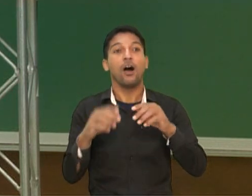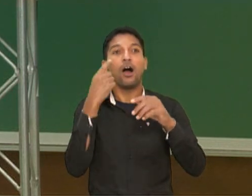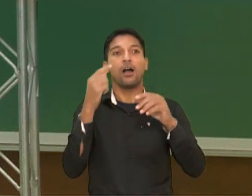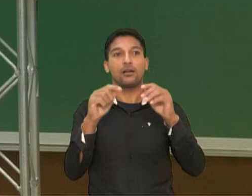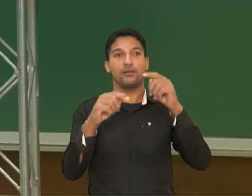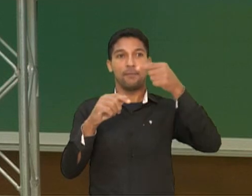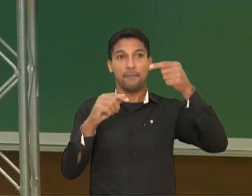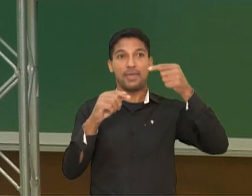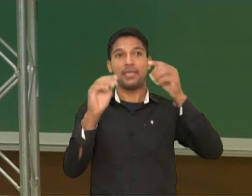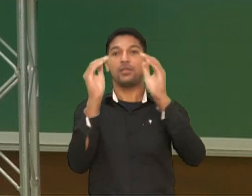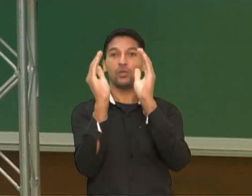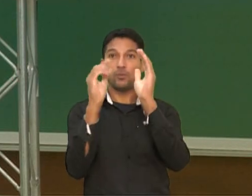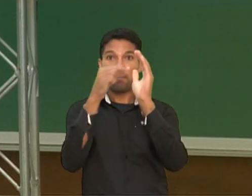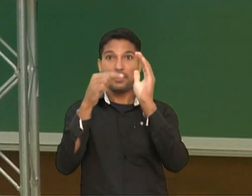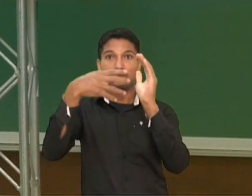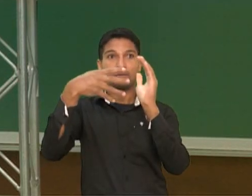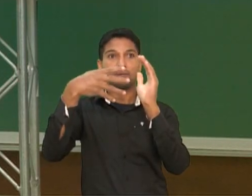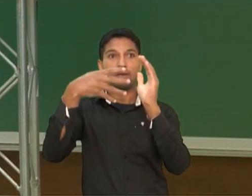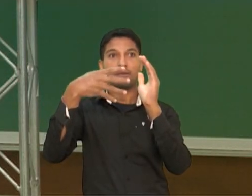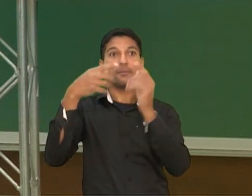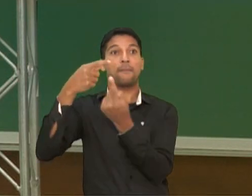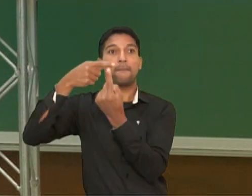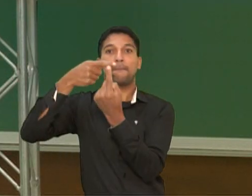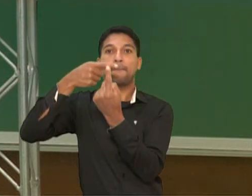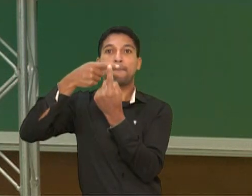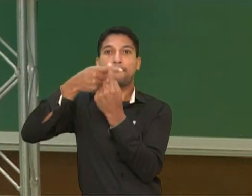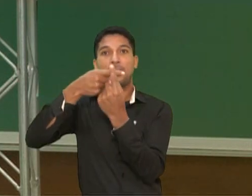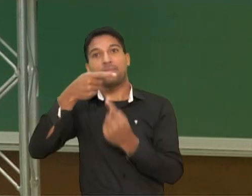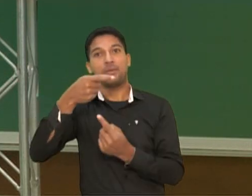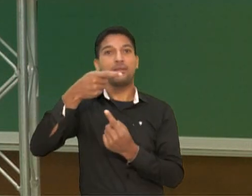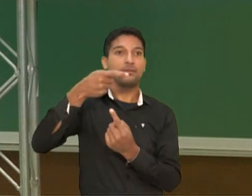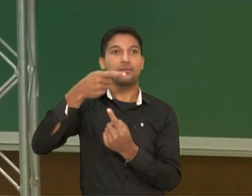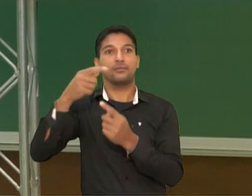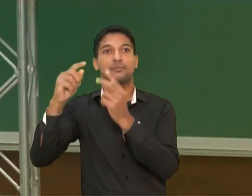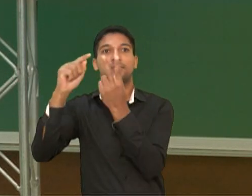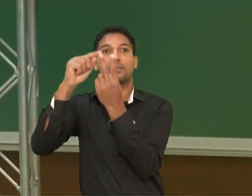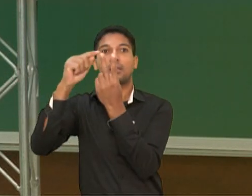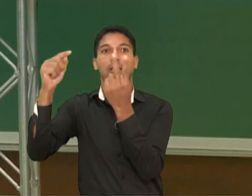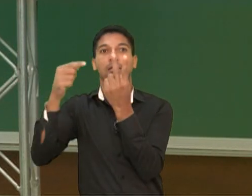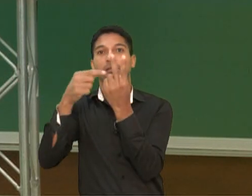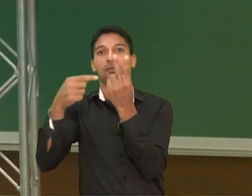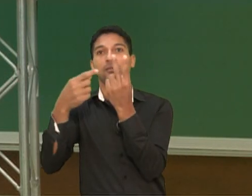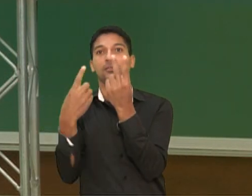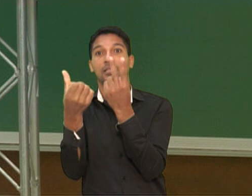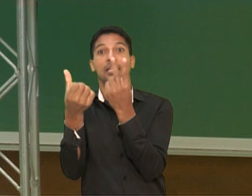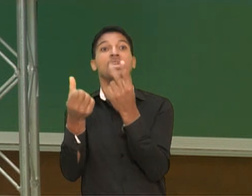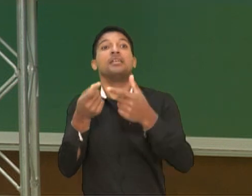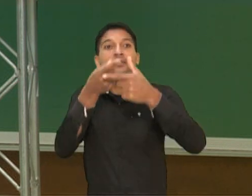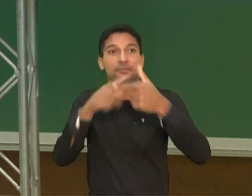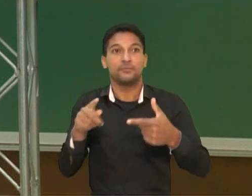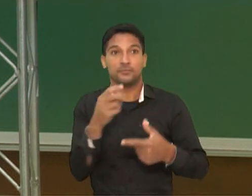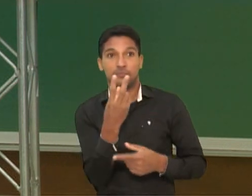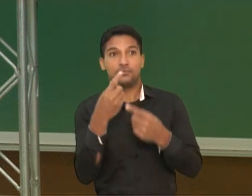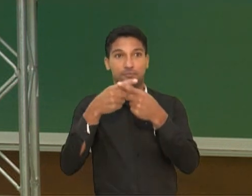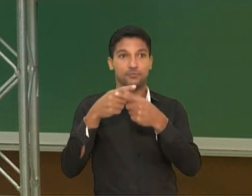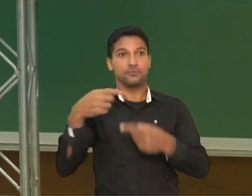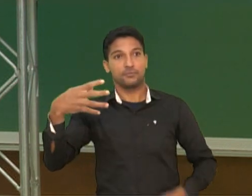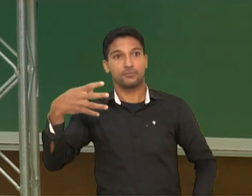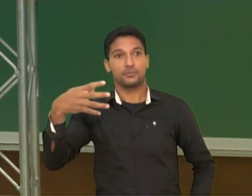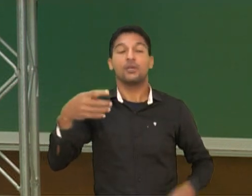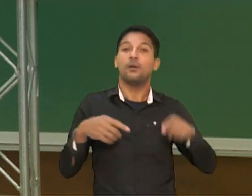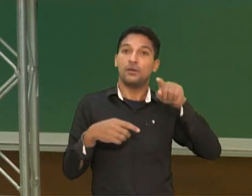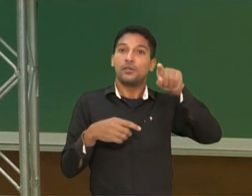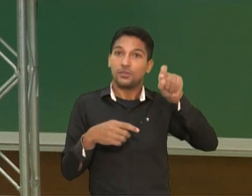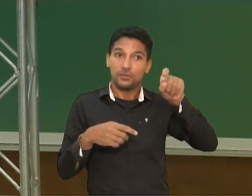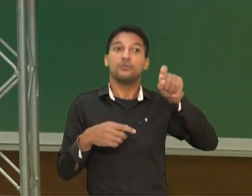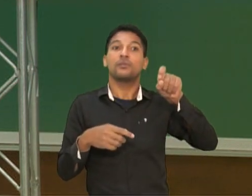4, mais ou menos raiz quadrada de menos 16, tudo isso dividido por 2 vezes 4. Então, o x ficou